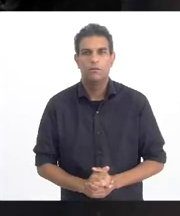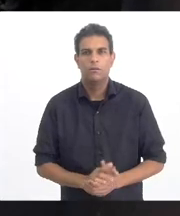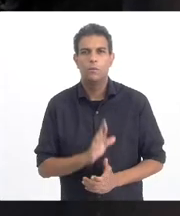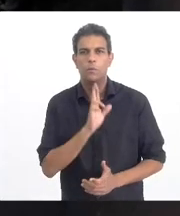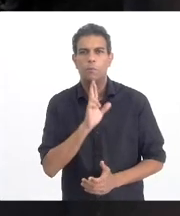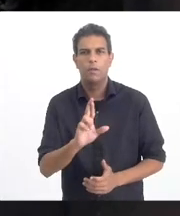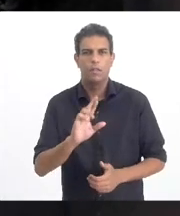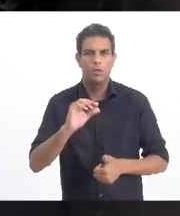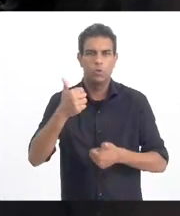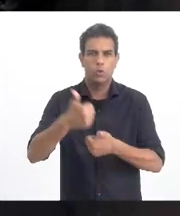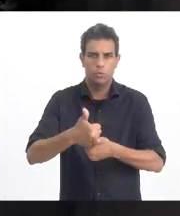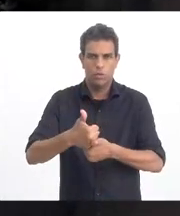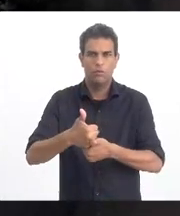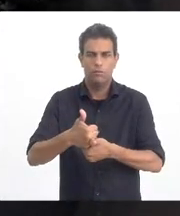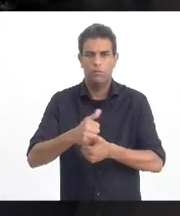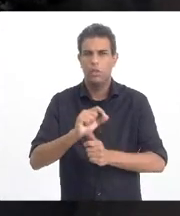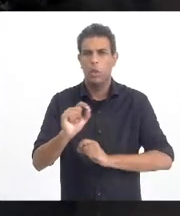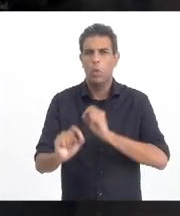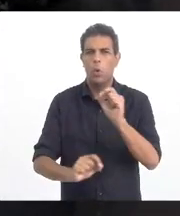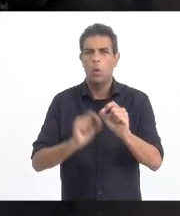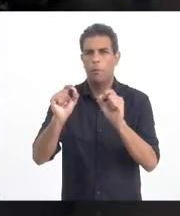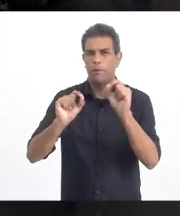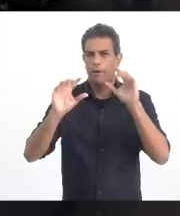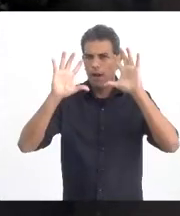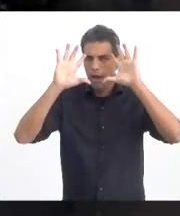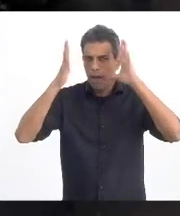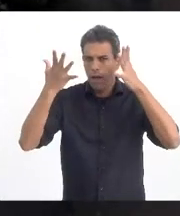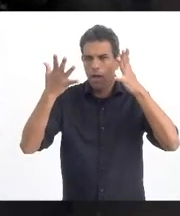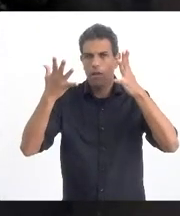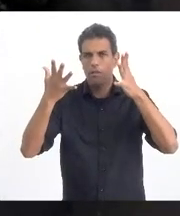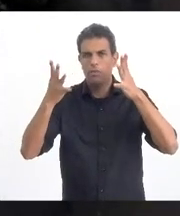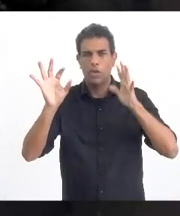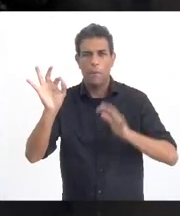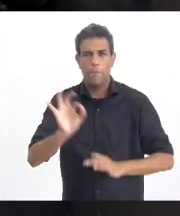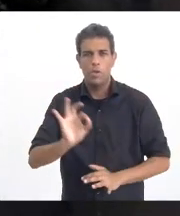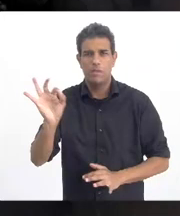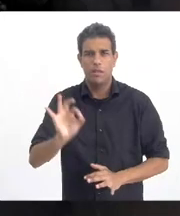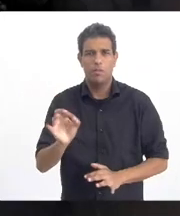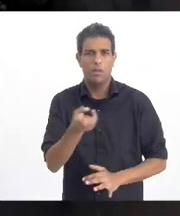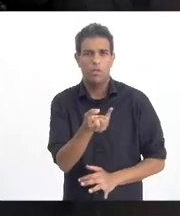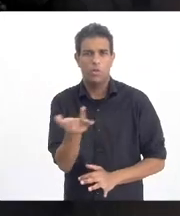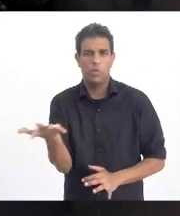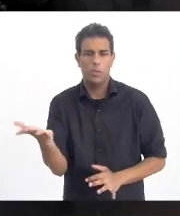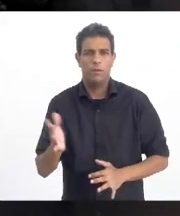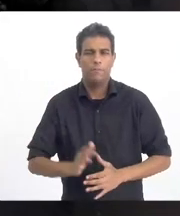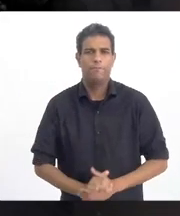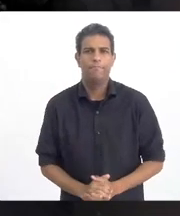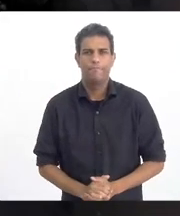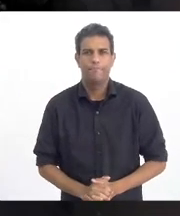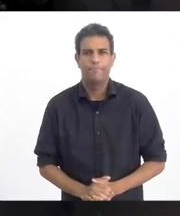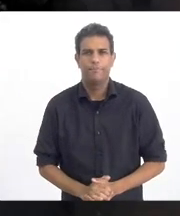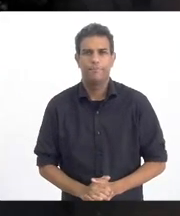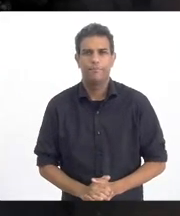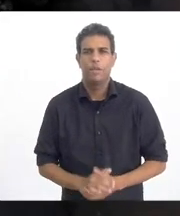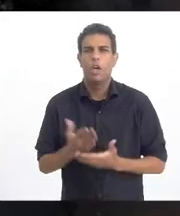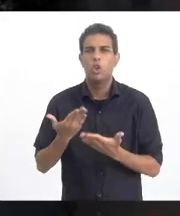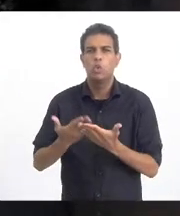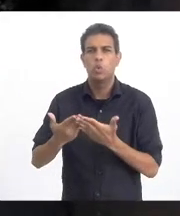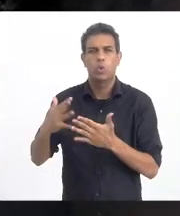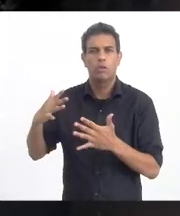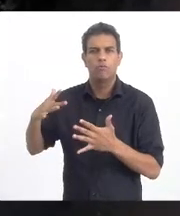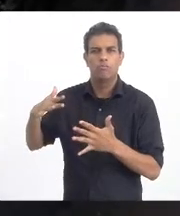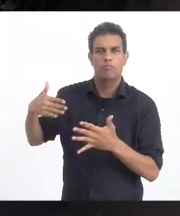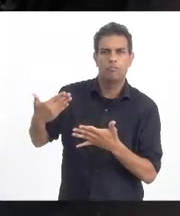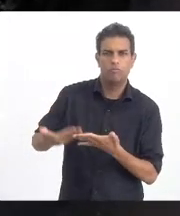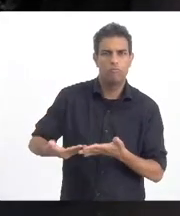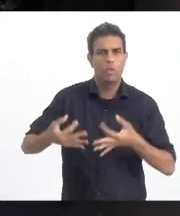substituições, elas foram feitas dentro dos percentuais. Os estudos que foram feitos foram